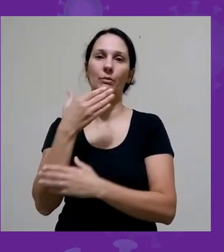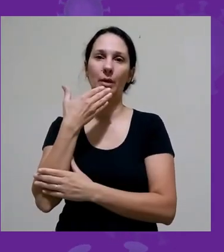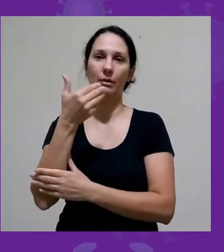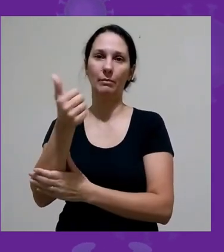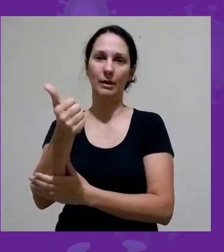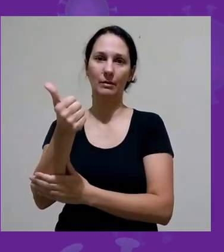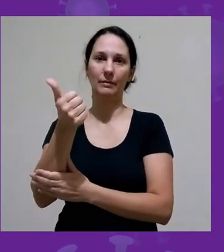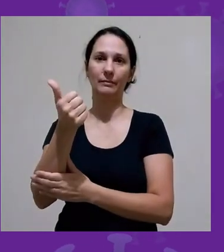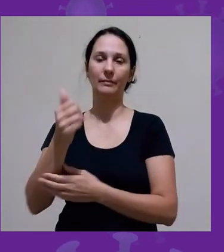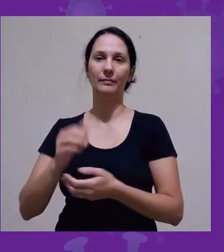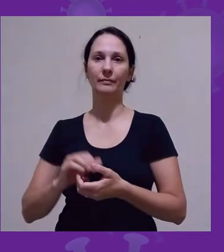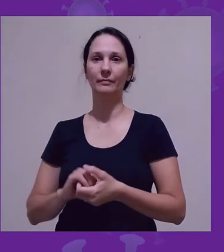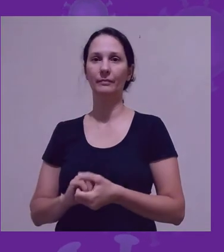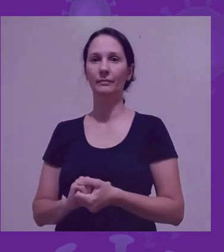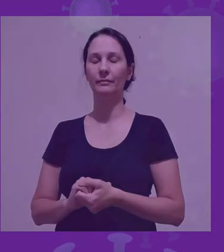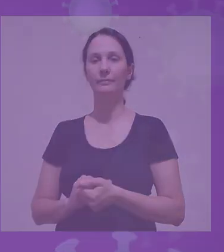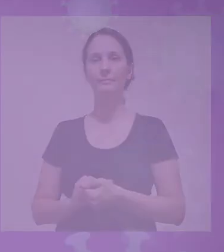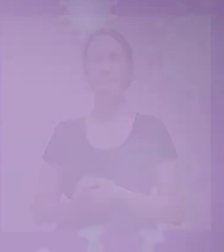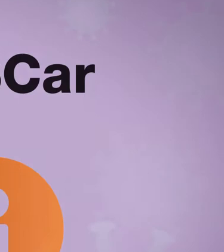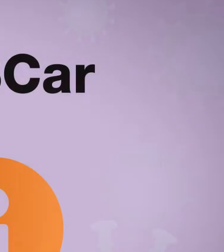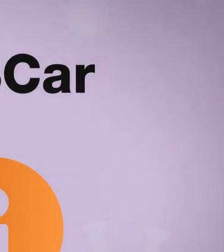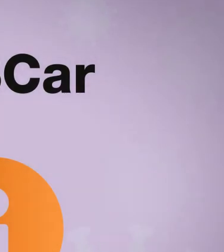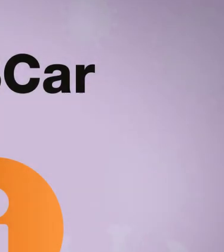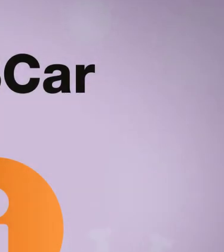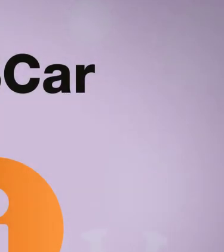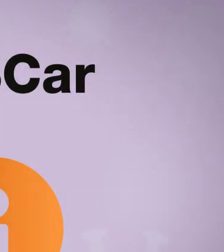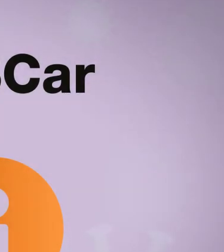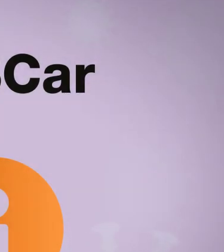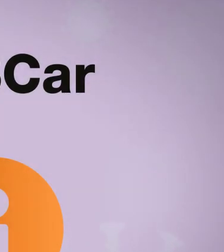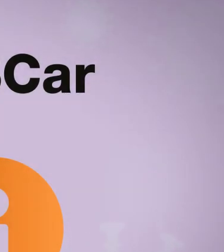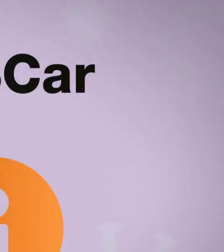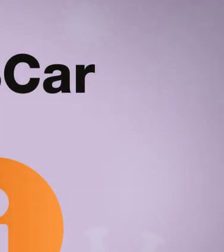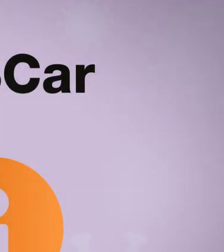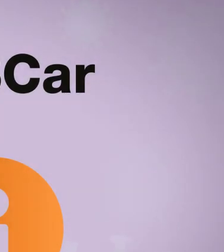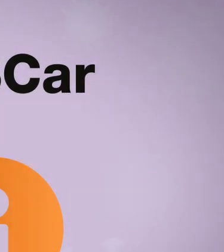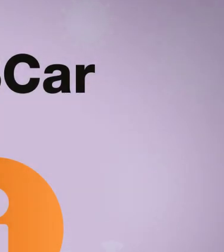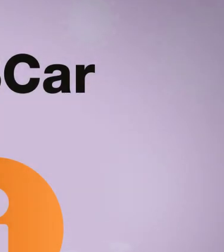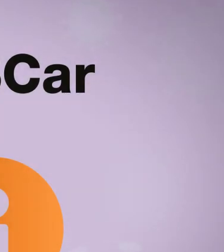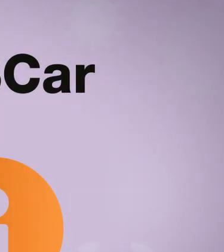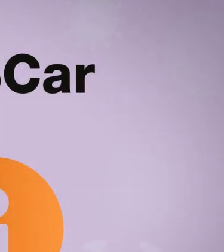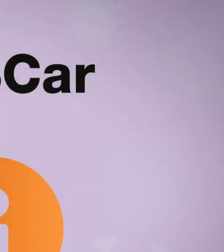eles possam prestar então atendimento e